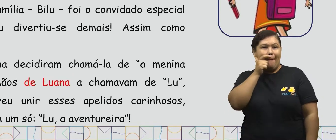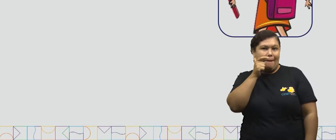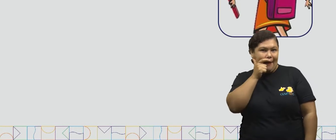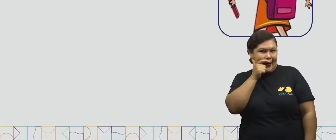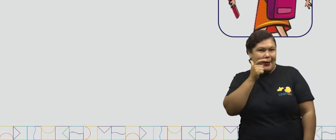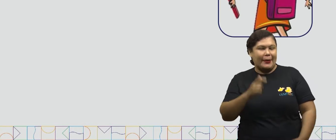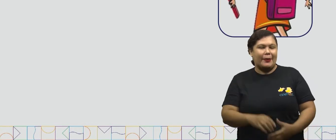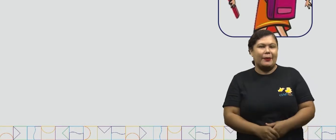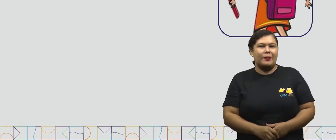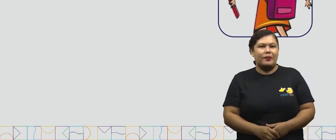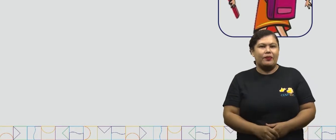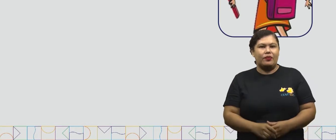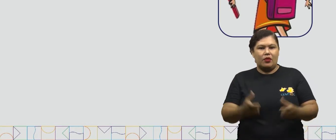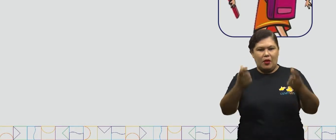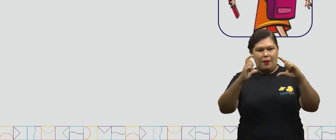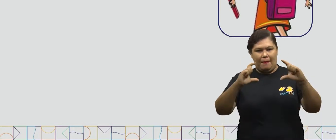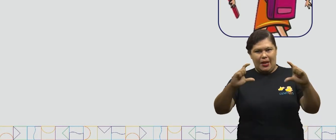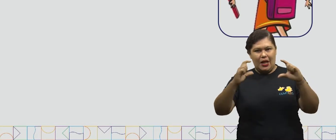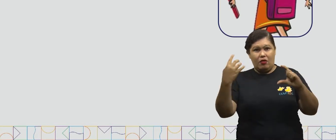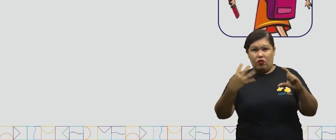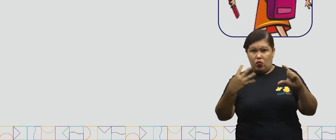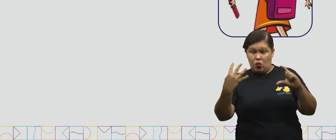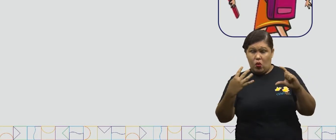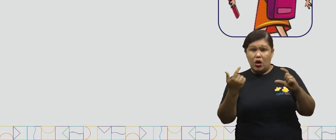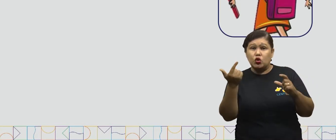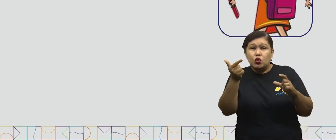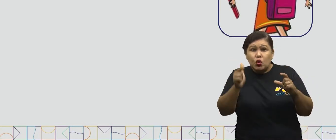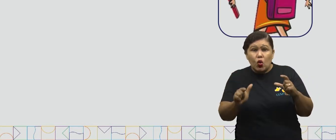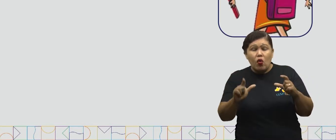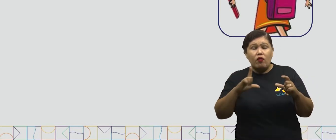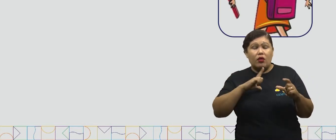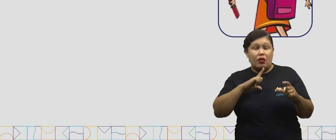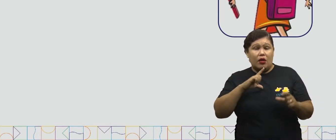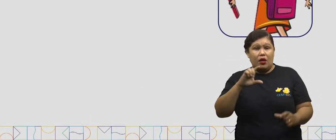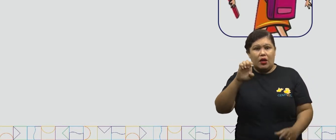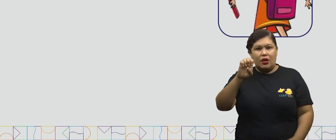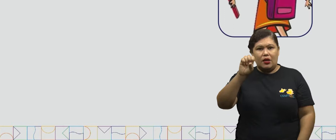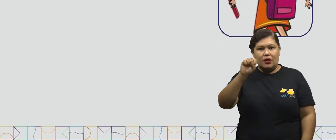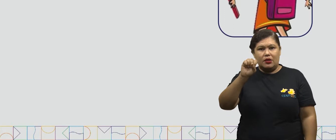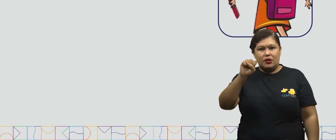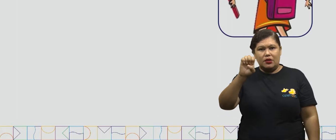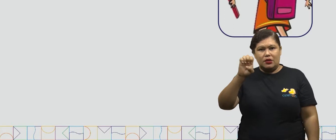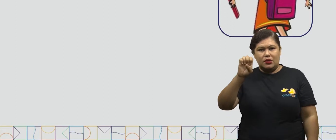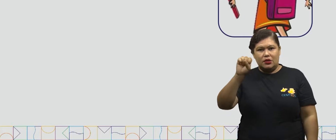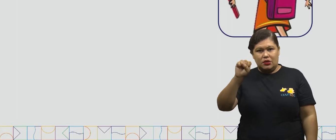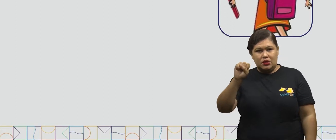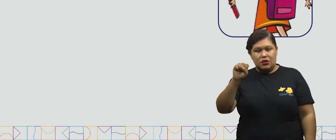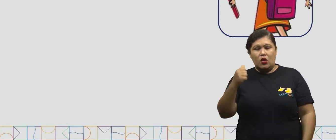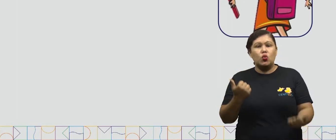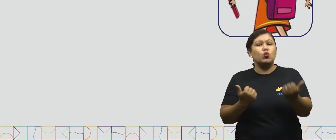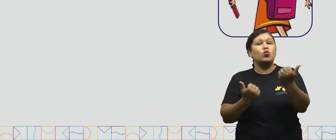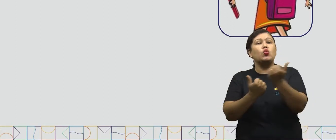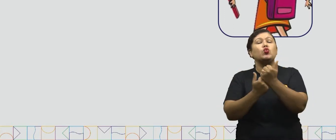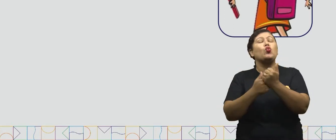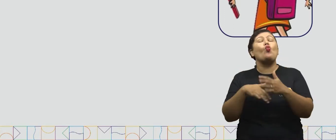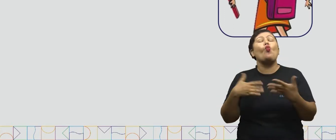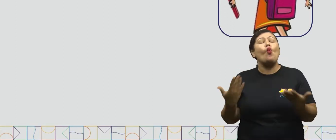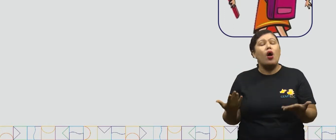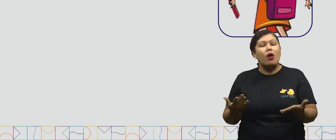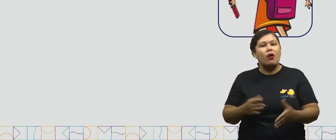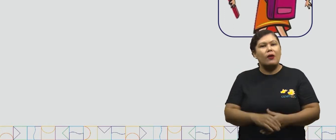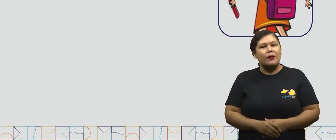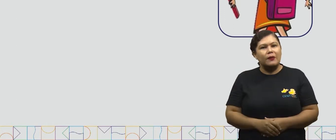Luana. No quarto parágrafo, também há a palavra esses. Essa palavra já substitui